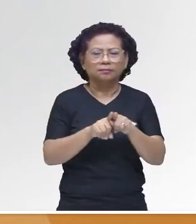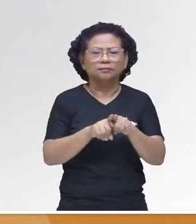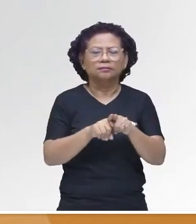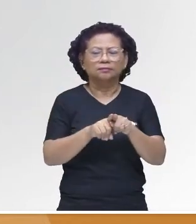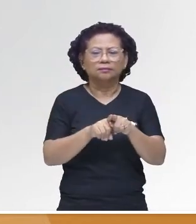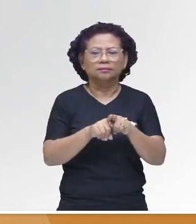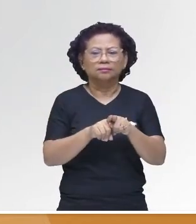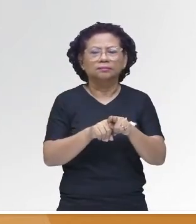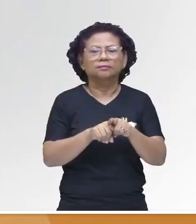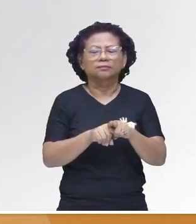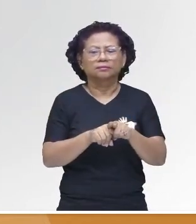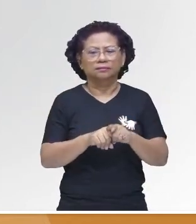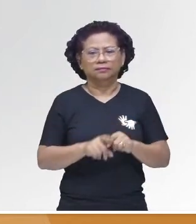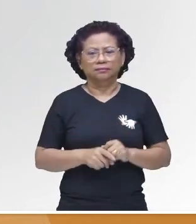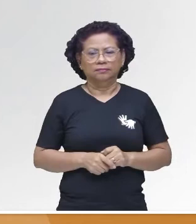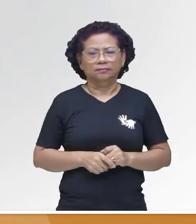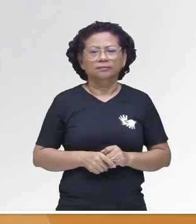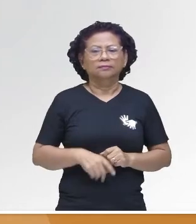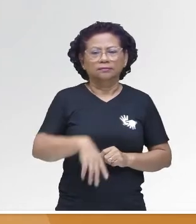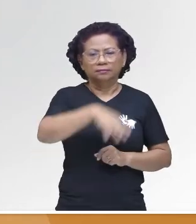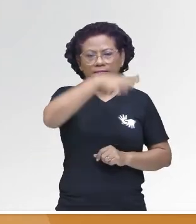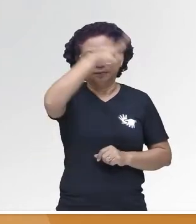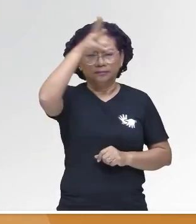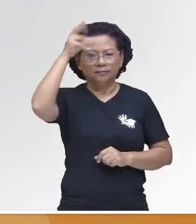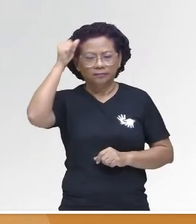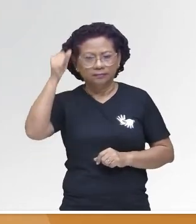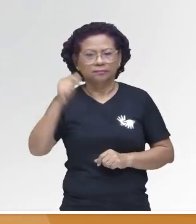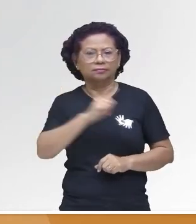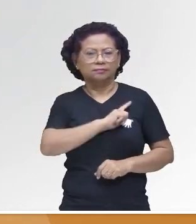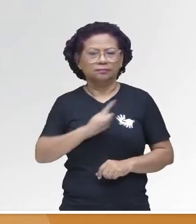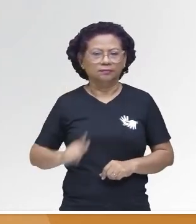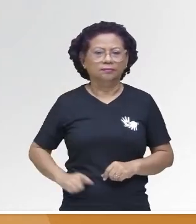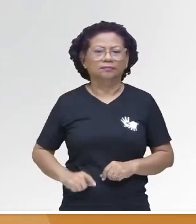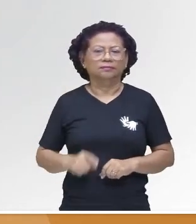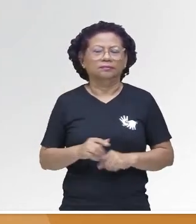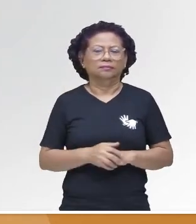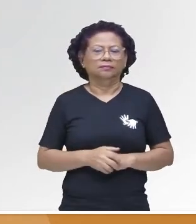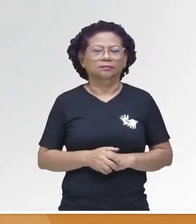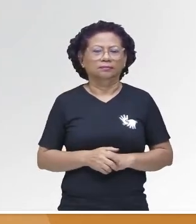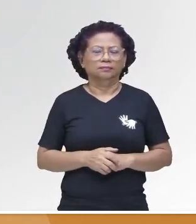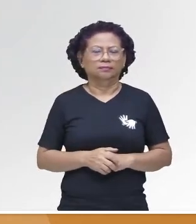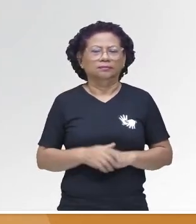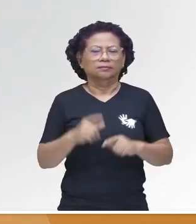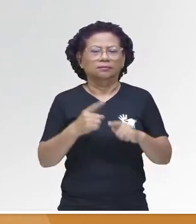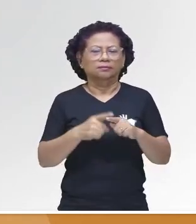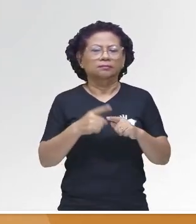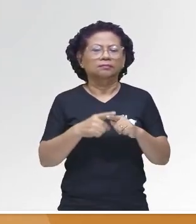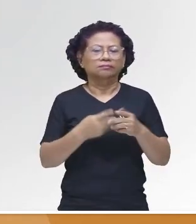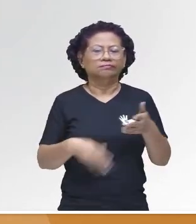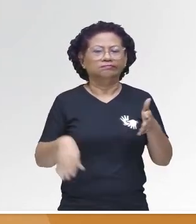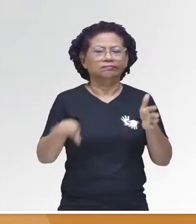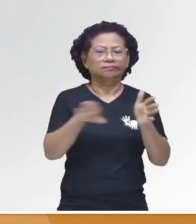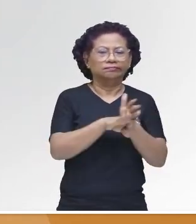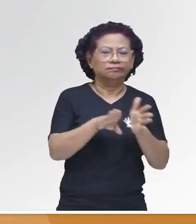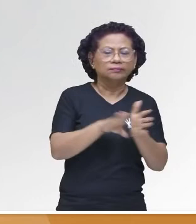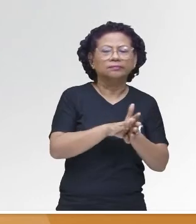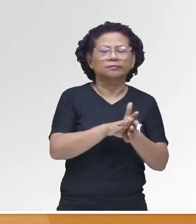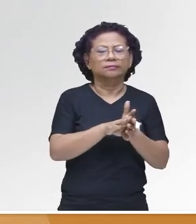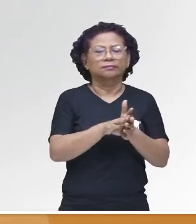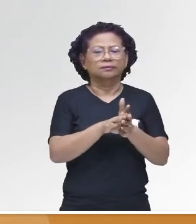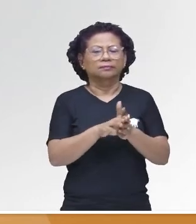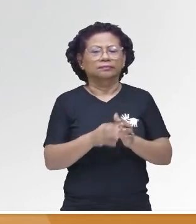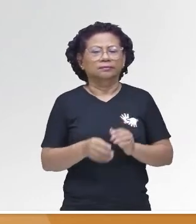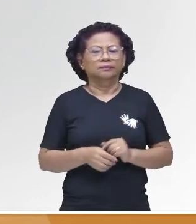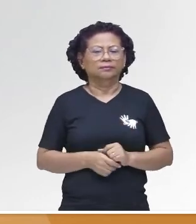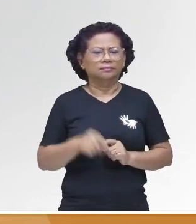seus objetivos permanentemente. Ou seja, chegaram a colocar os cabanos no poder, mas isso não